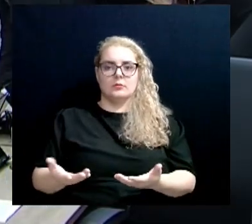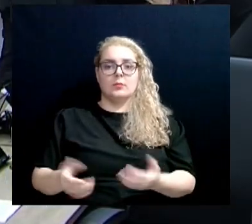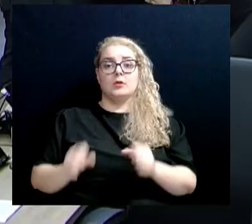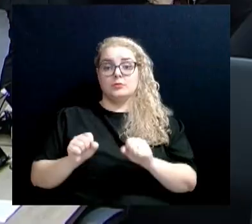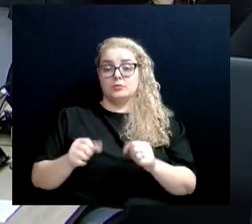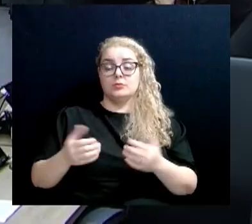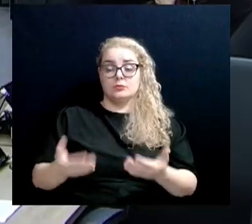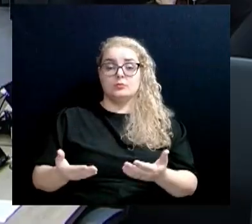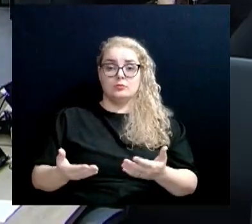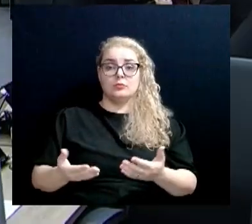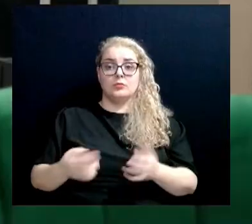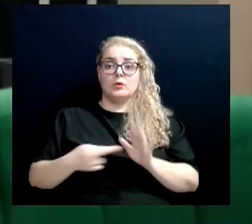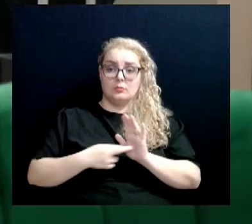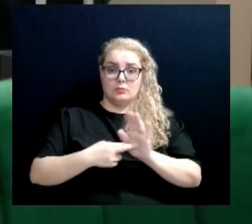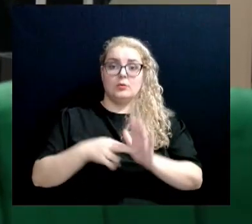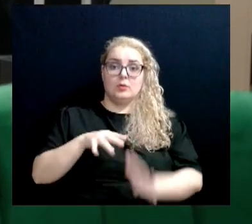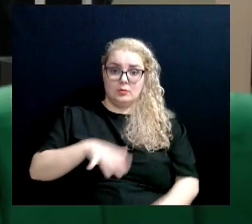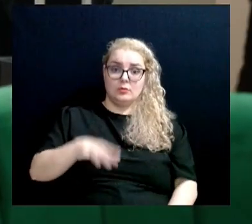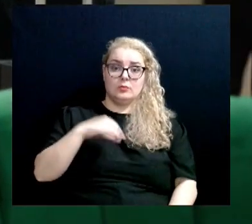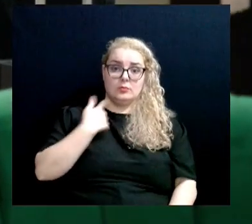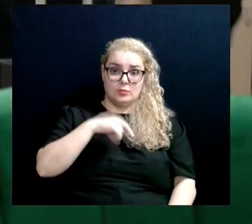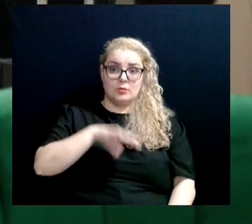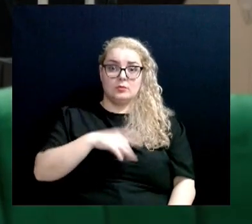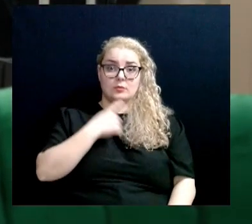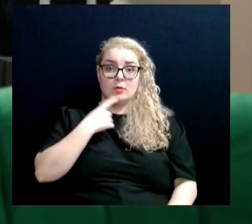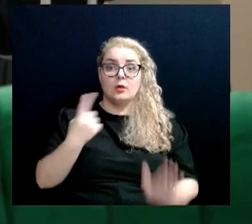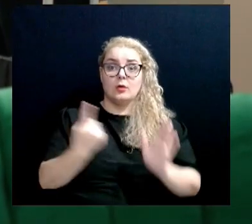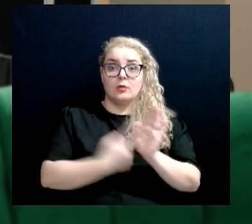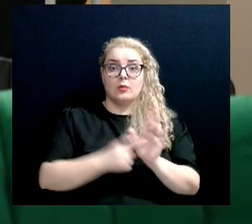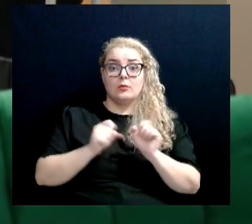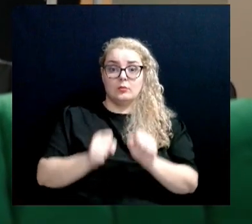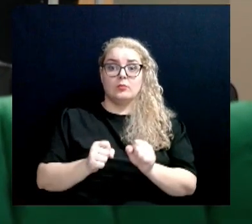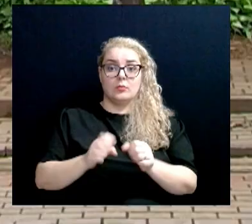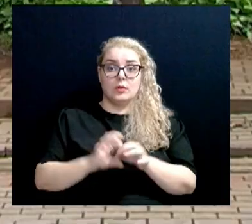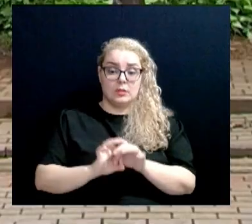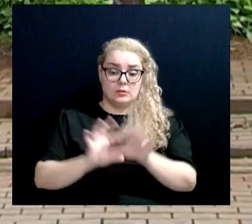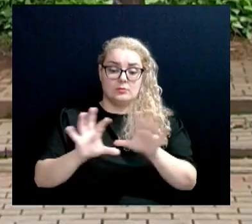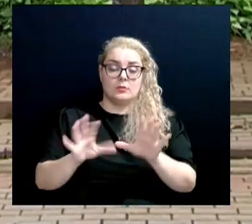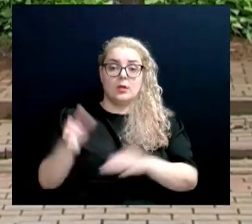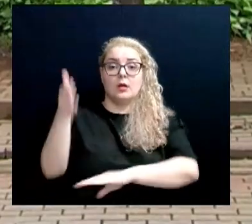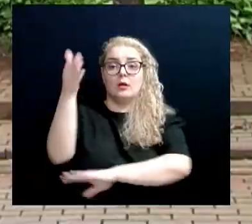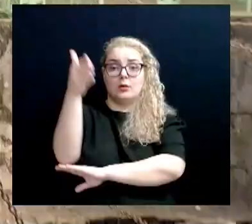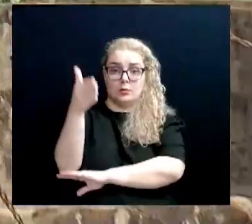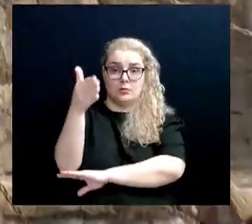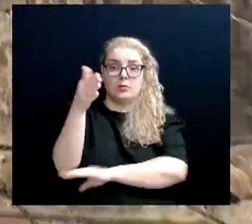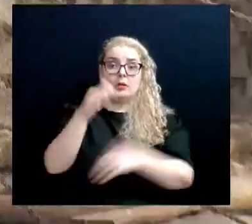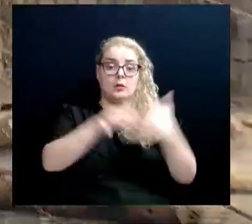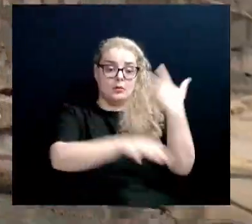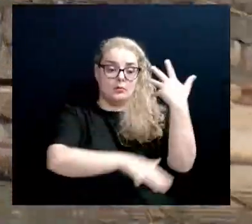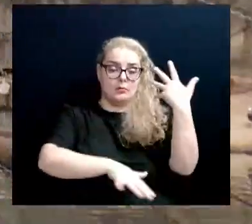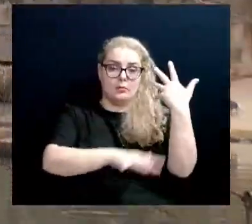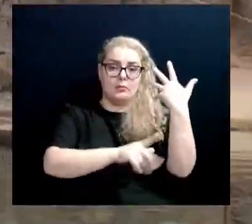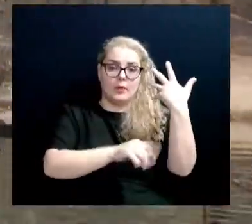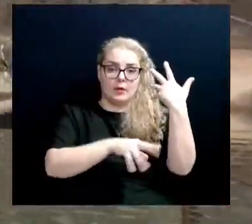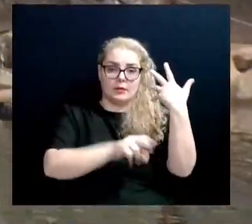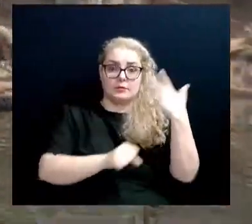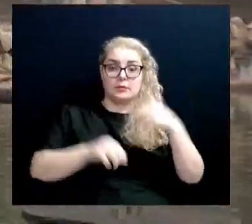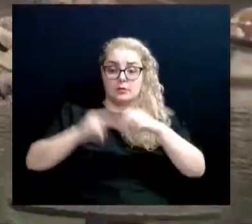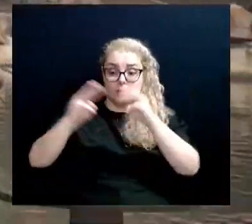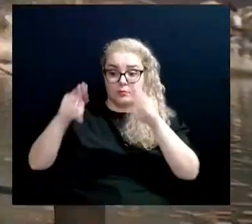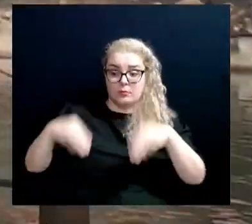ser referenciado aqui no nosso município. O selo poderá ser concedido a hotéis, parques, museus,